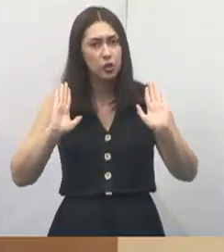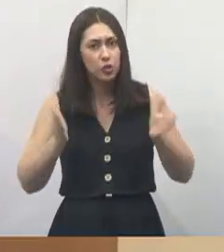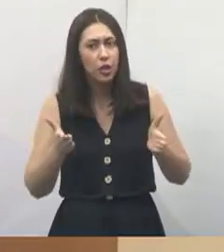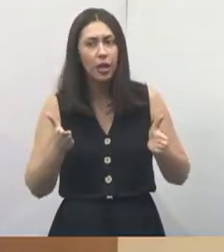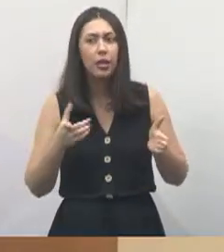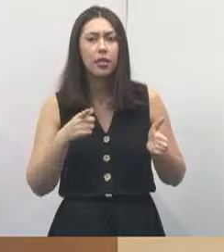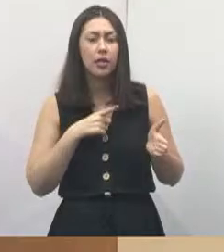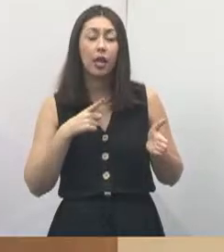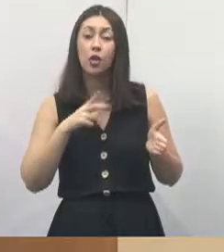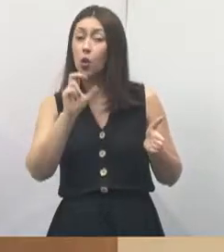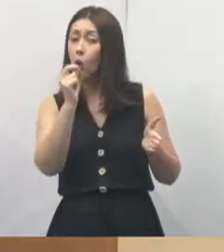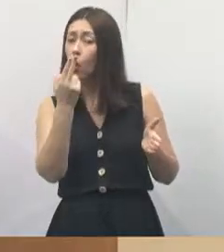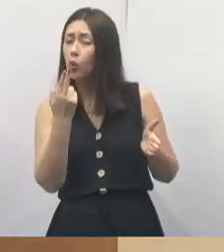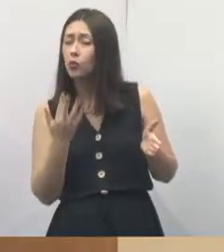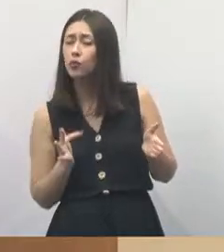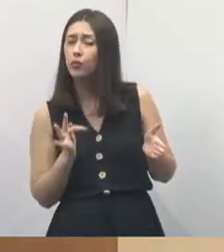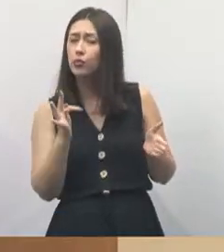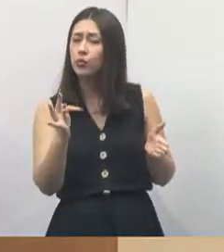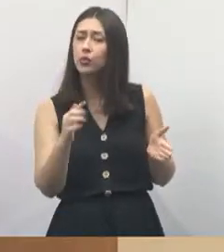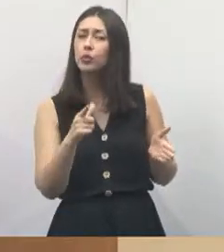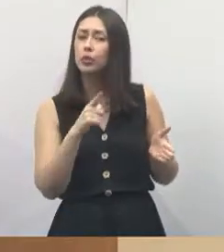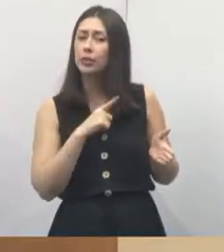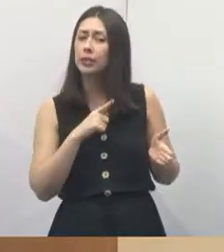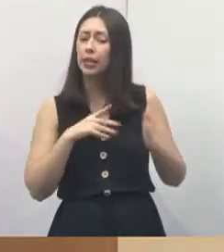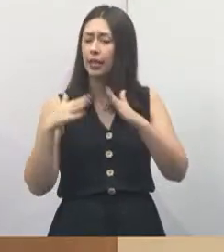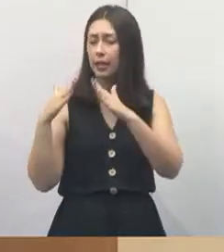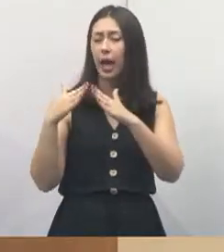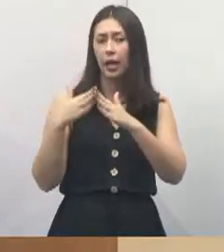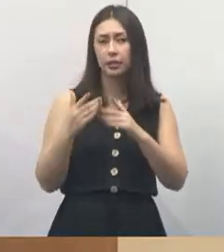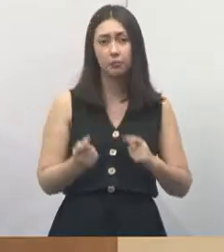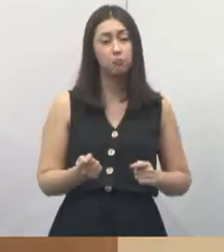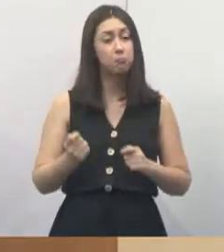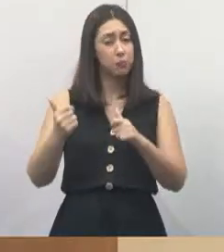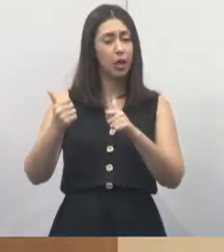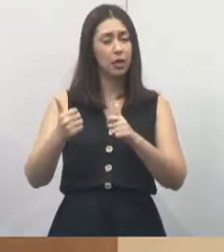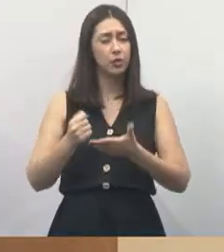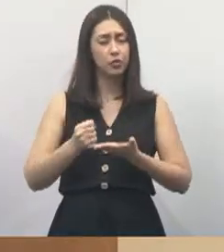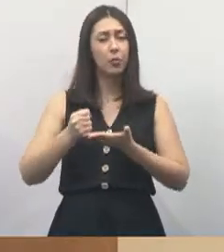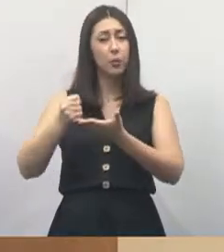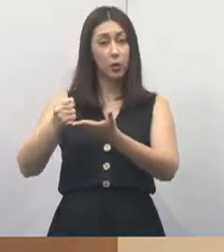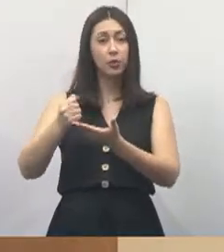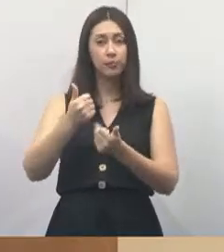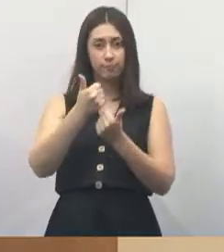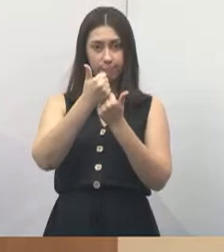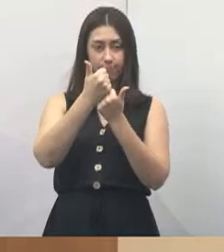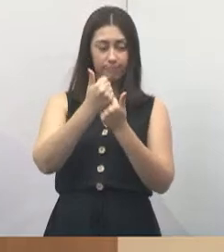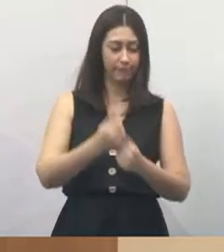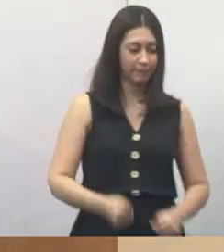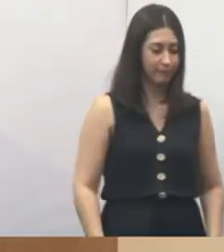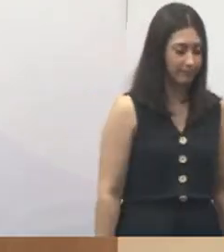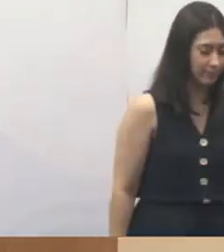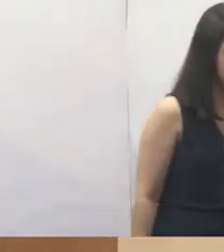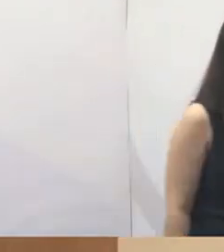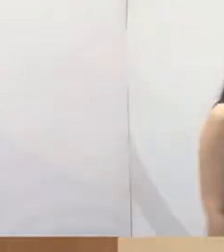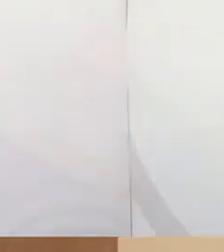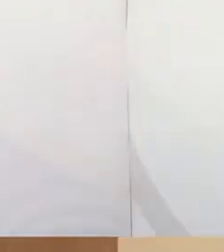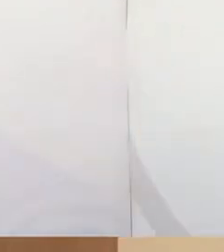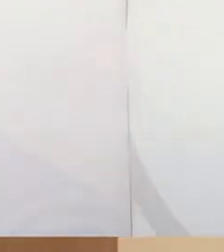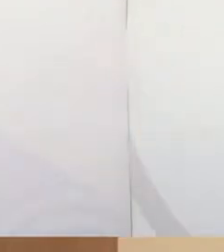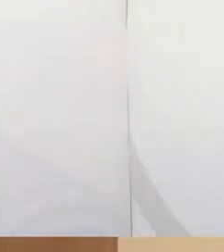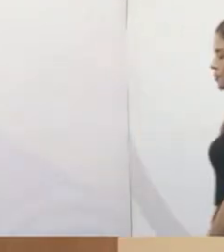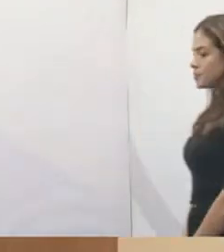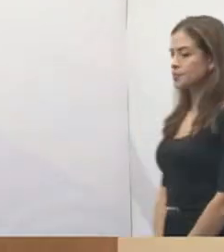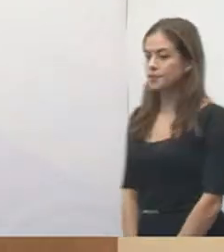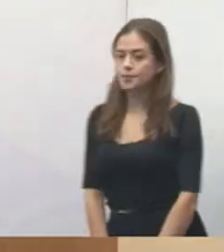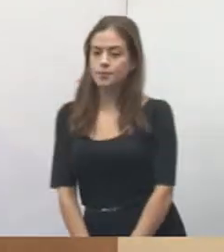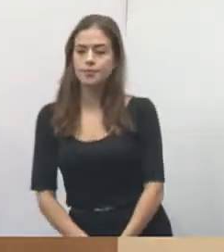conta ou vai contar com essa... com esse auxílio, né? Em casos de violência, que a mulher